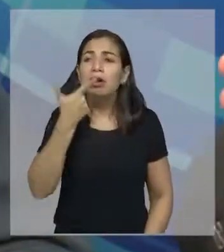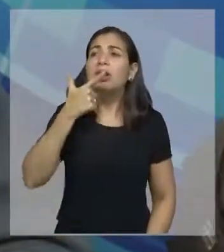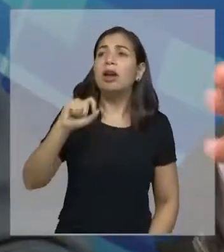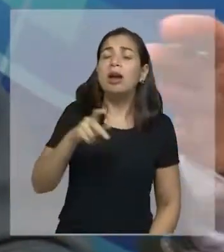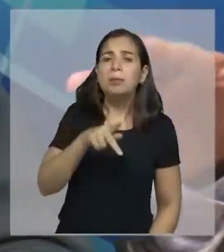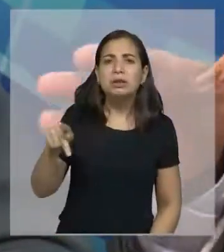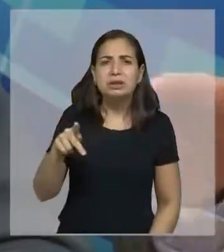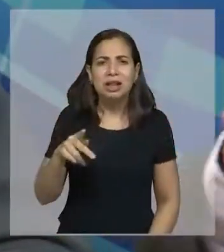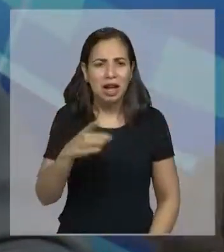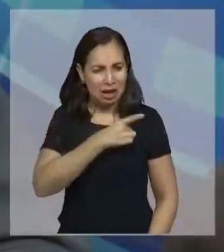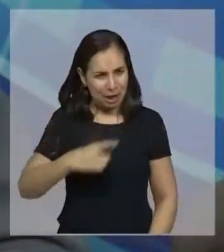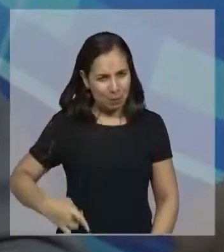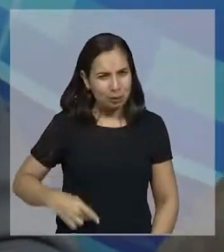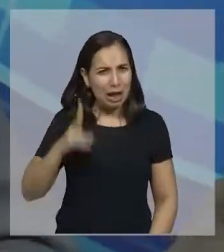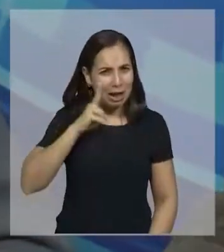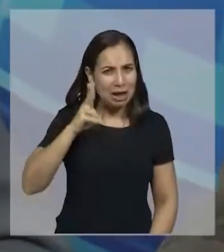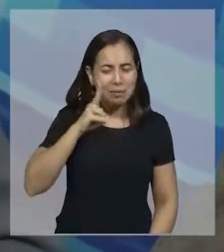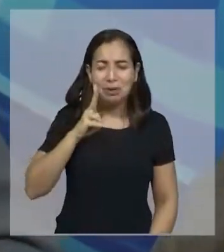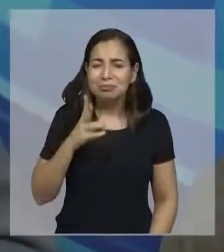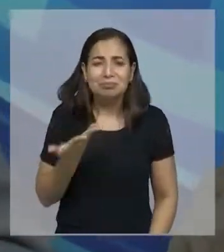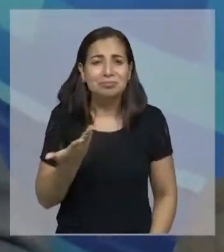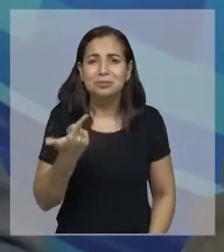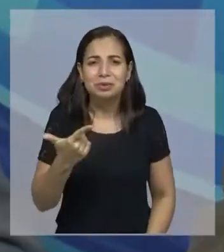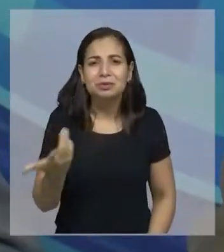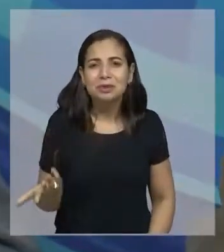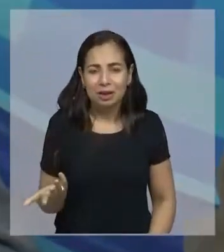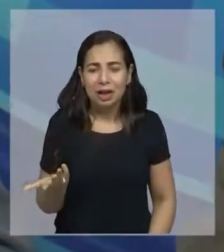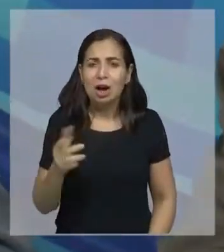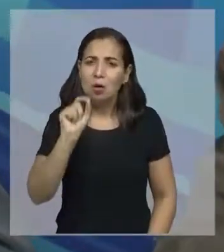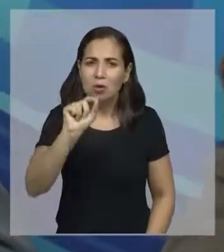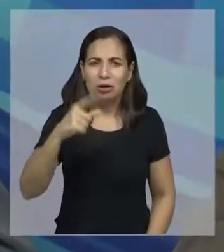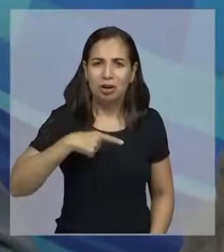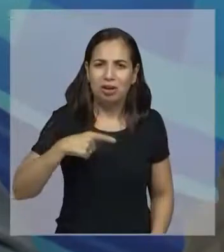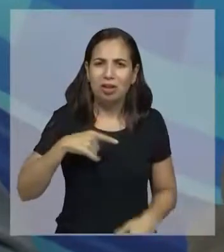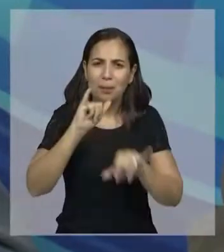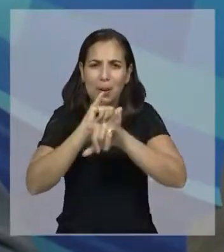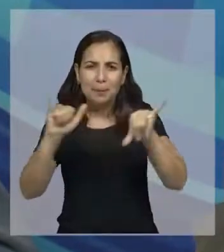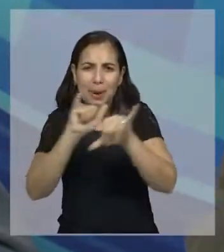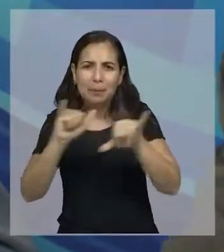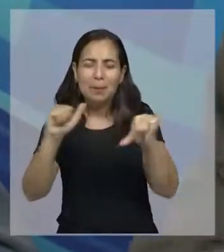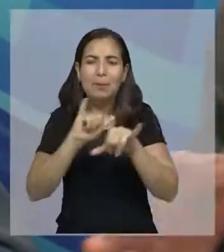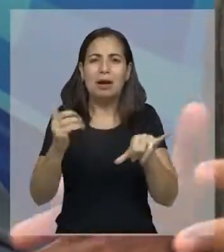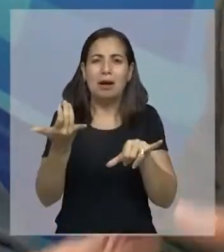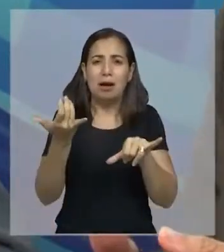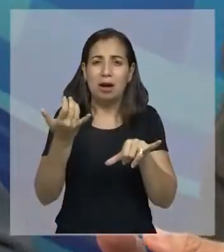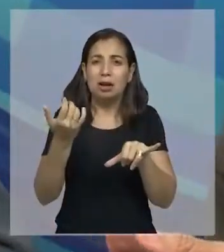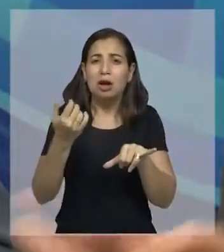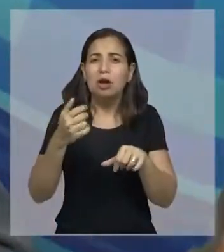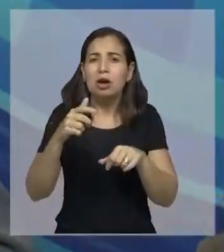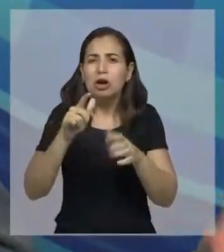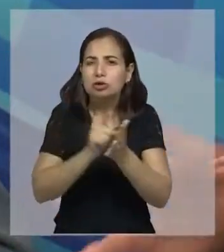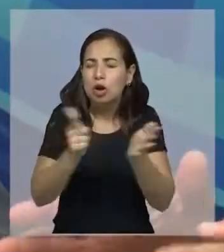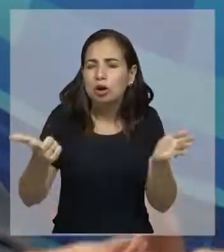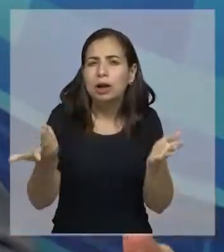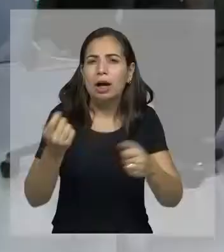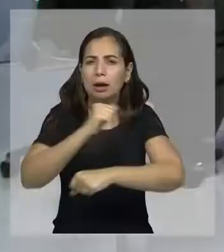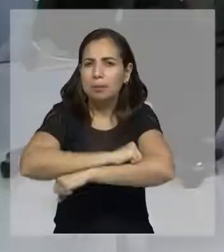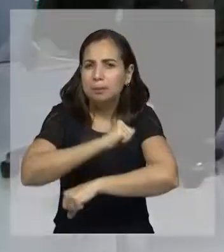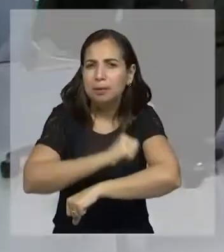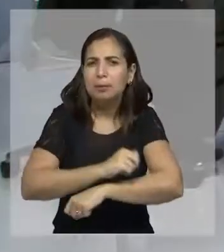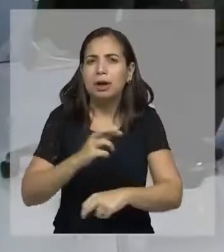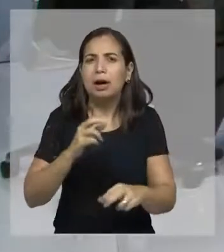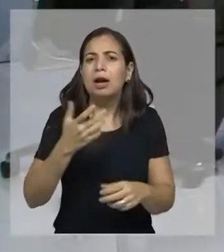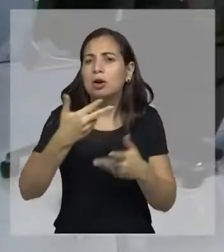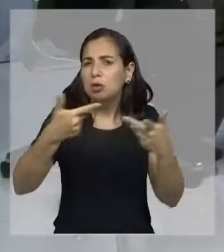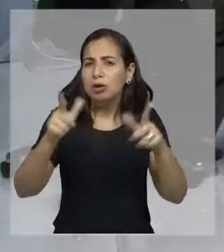programas partidários na televisão e no rádio vão focar na eleição presidencial e o que sobrar é para governador de